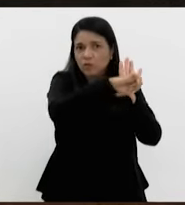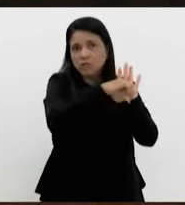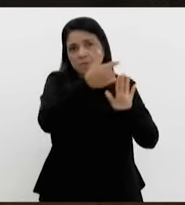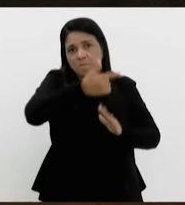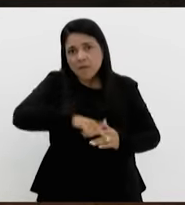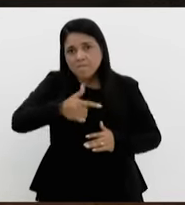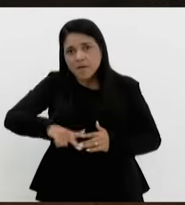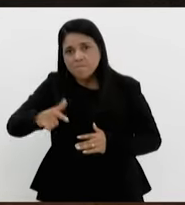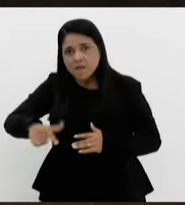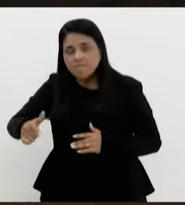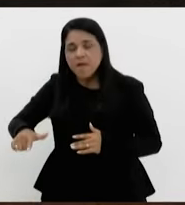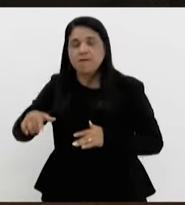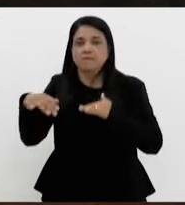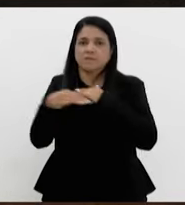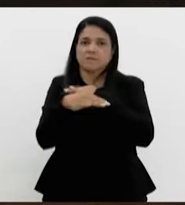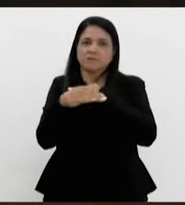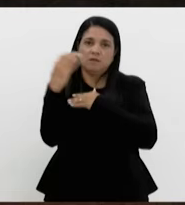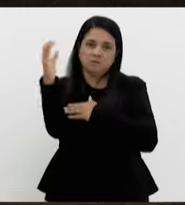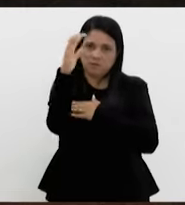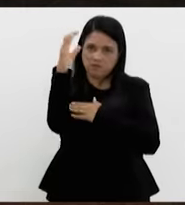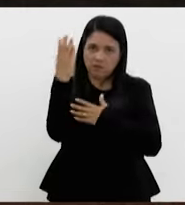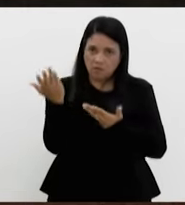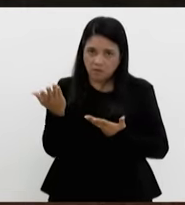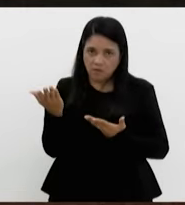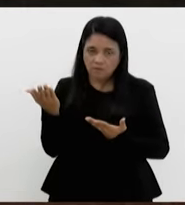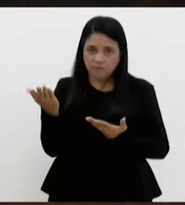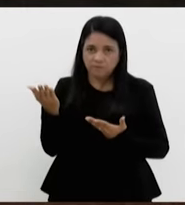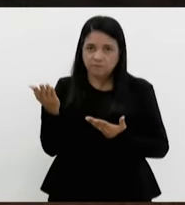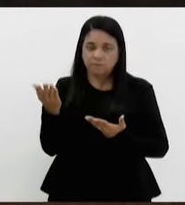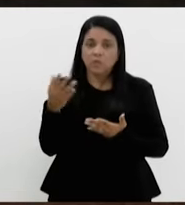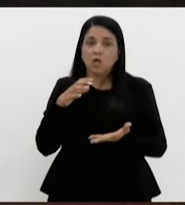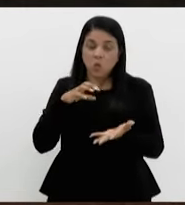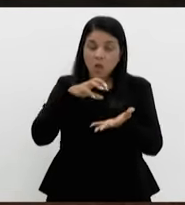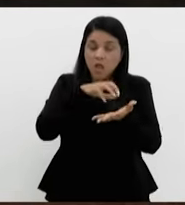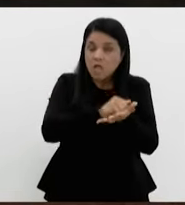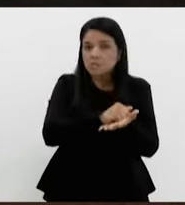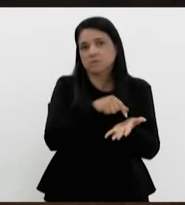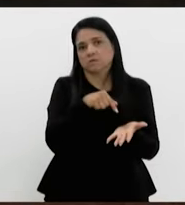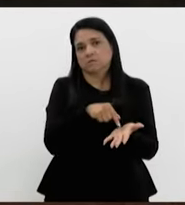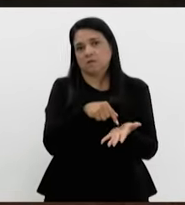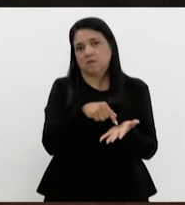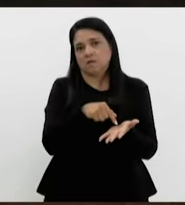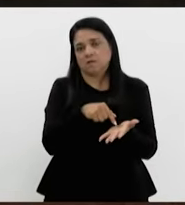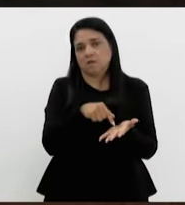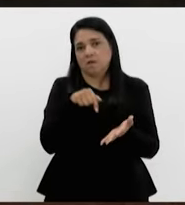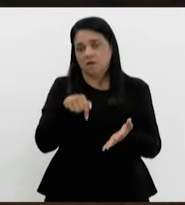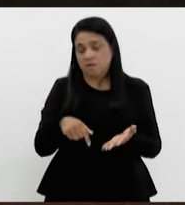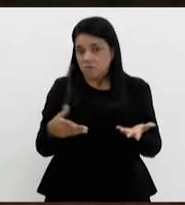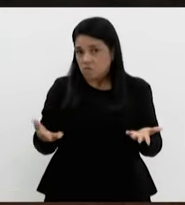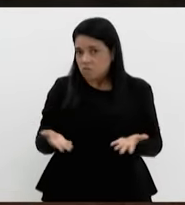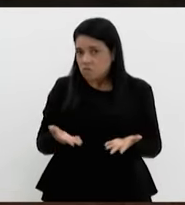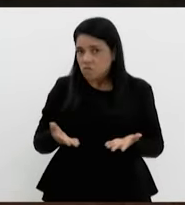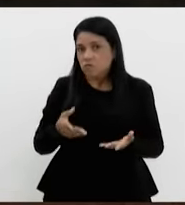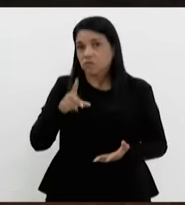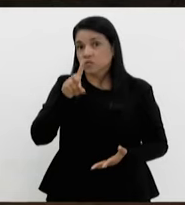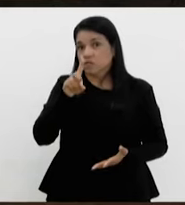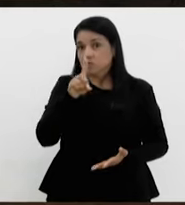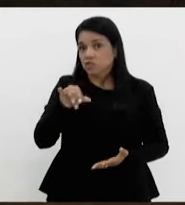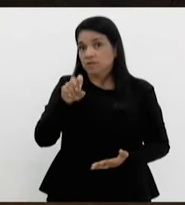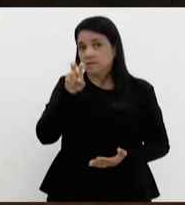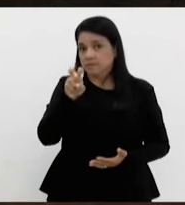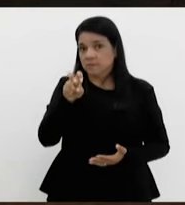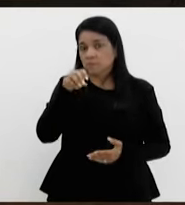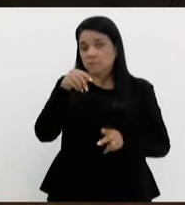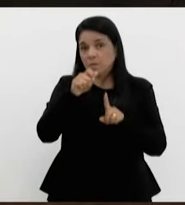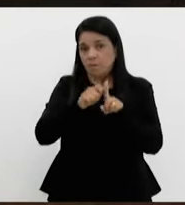cidade e nossa região novamente. Então, quero deixar isso aqui registrado nos anais da Casa de hoje, no dia 5 de